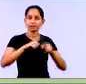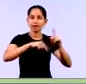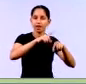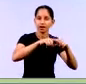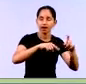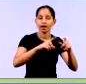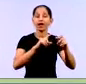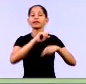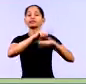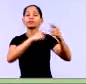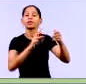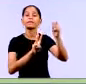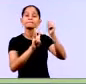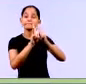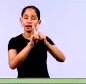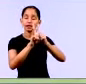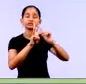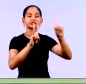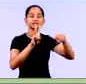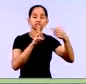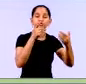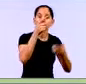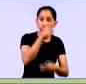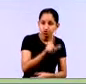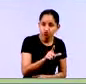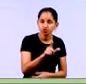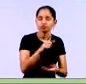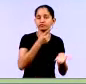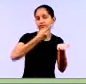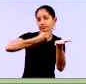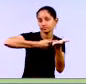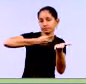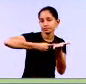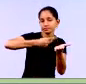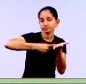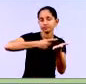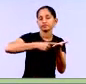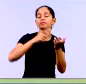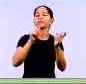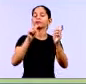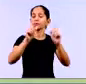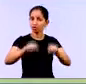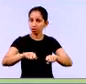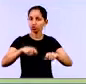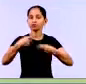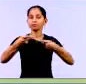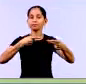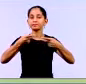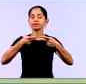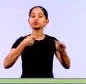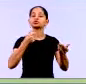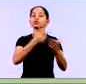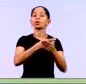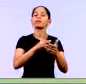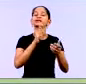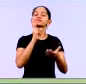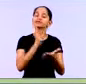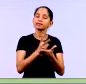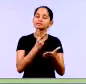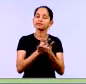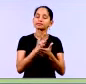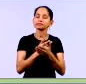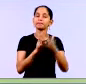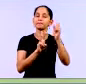esses fatores, esses quantitativos. Posso estabelecer um plano de compras, tá? Então,